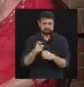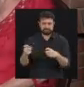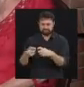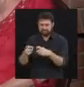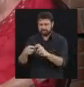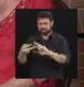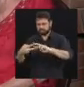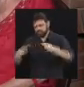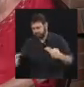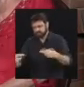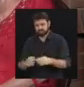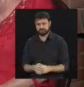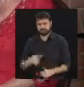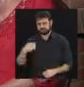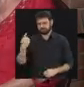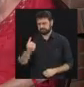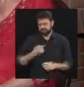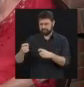falou,